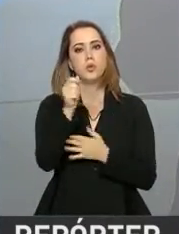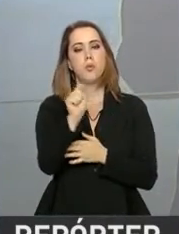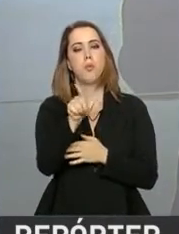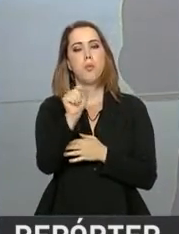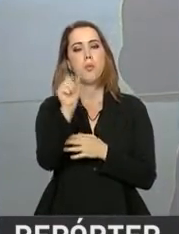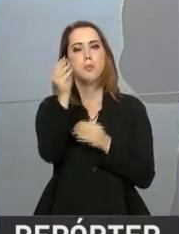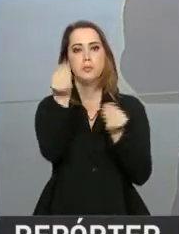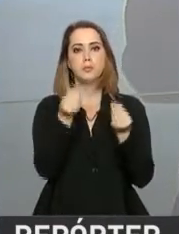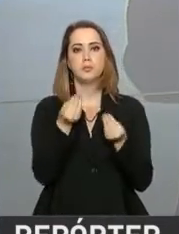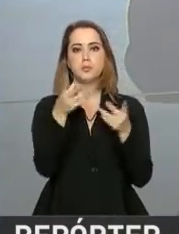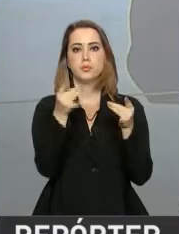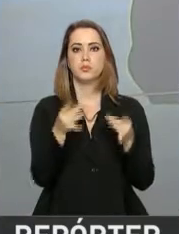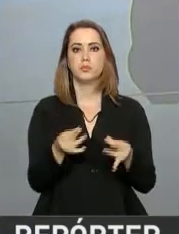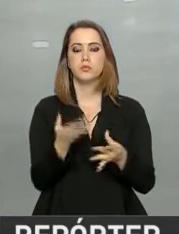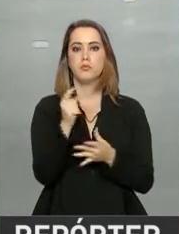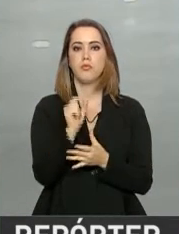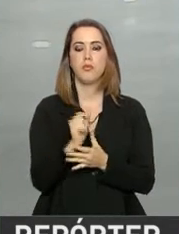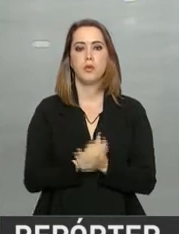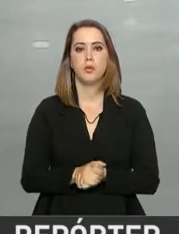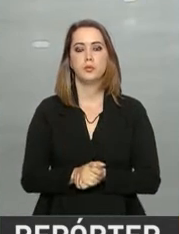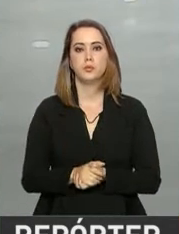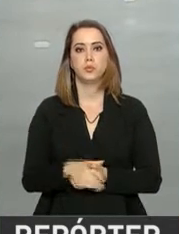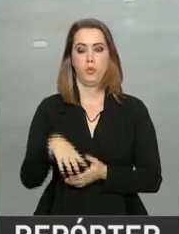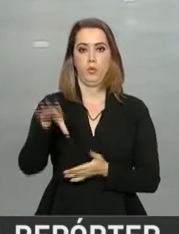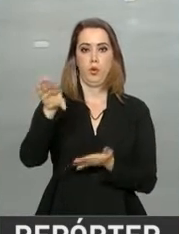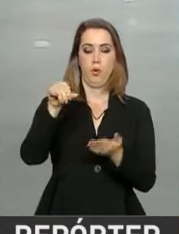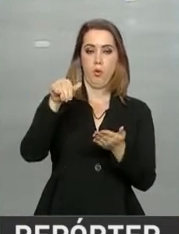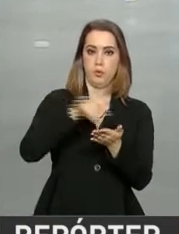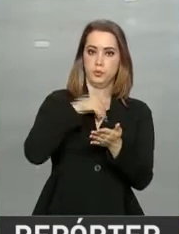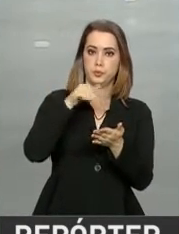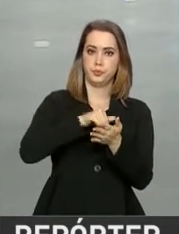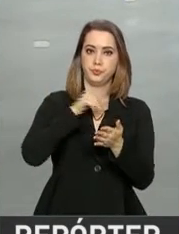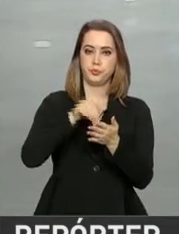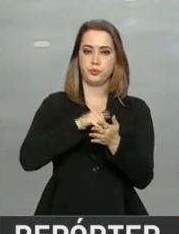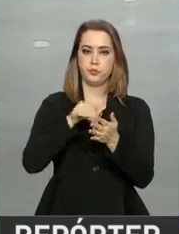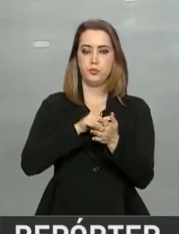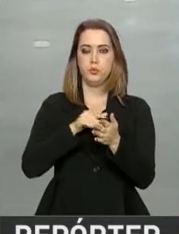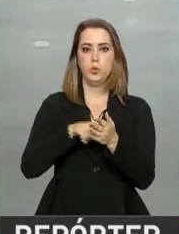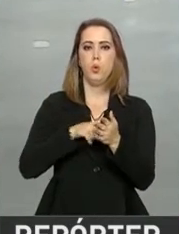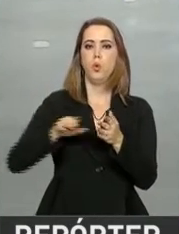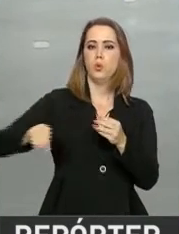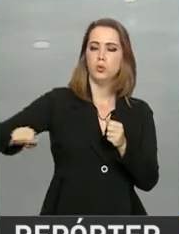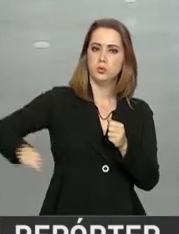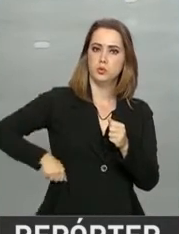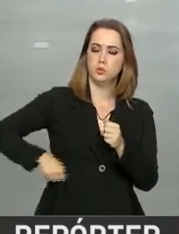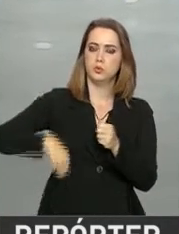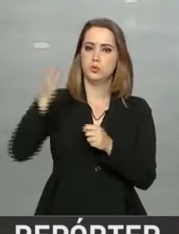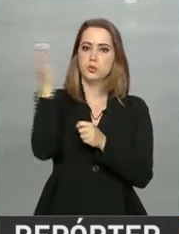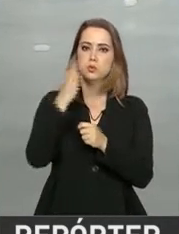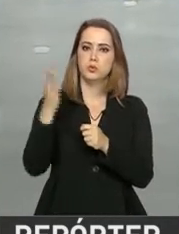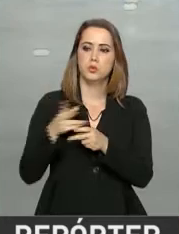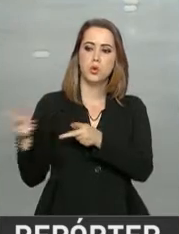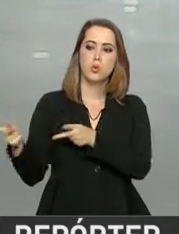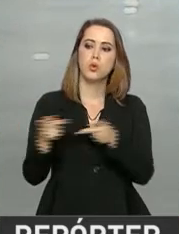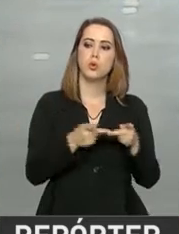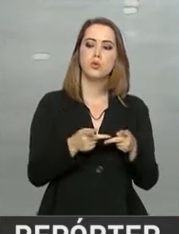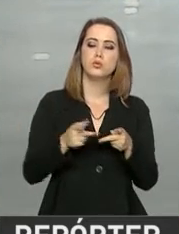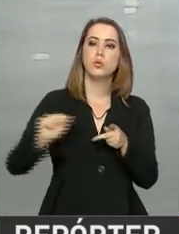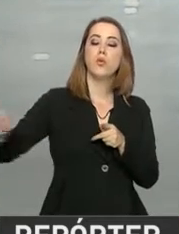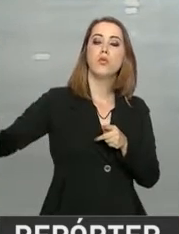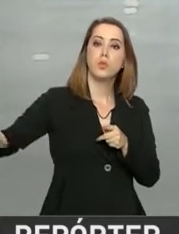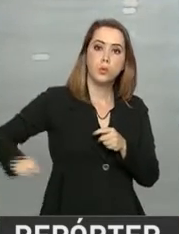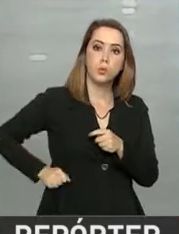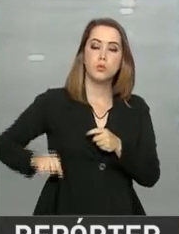boa noite zé luís o secretário geral do itamaraty marcos galvão convocou nesta terça feira o embaixador do uruguai